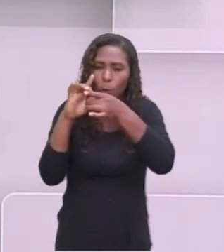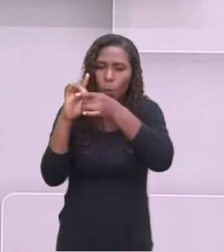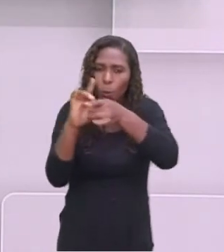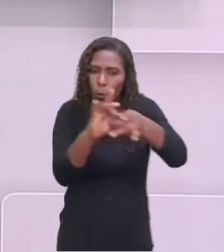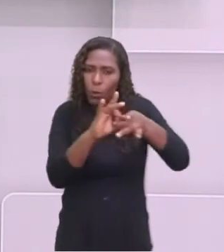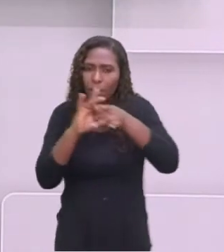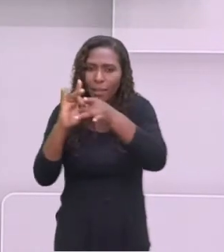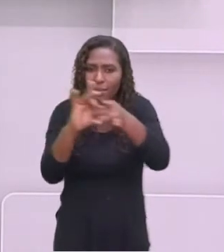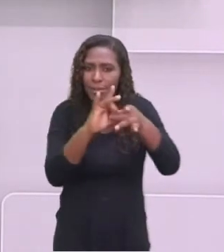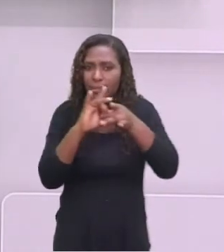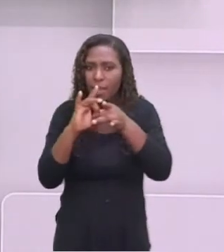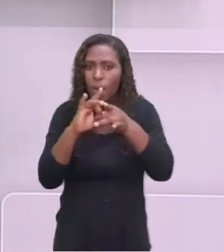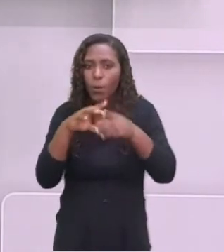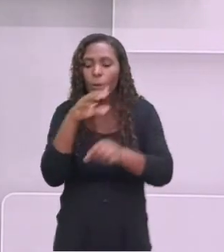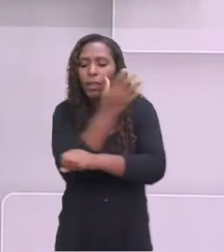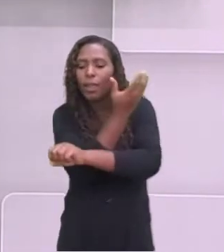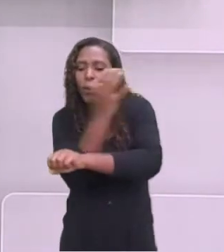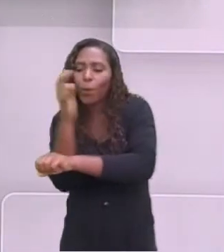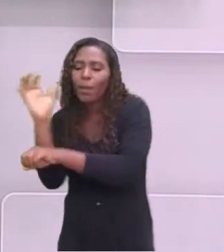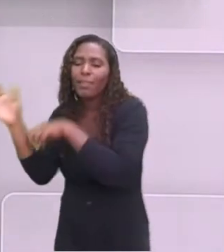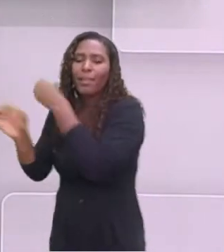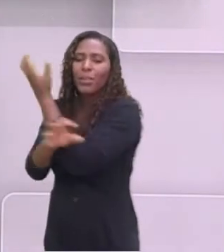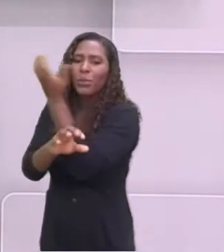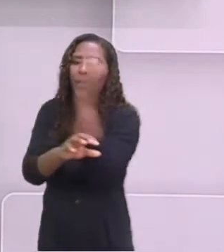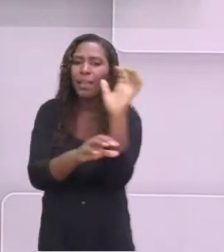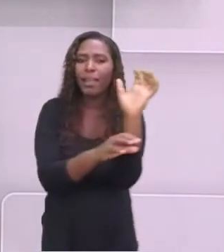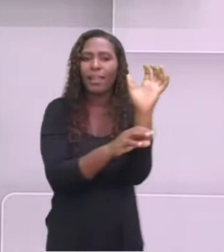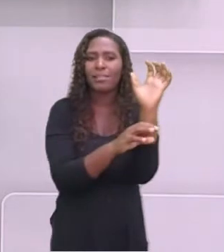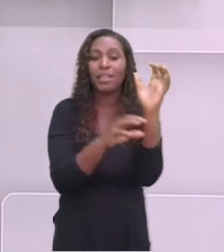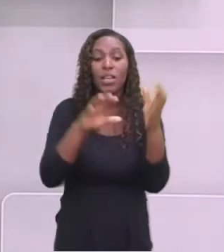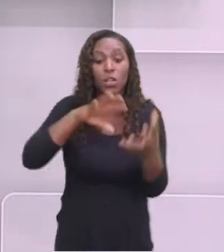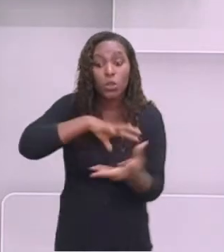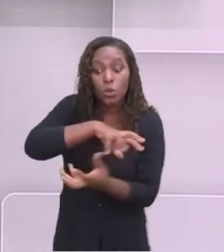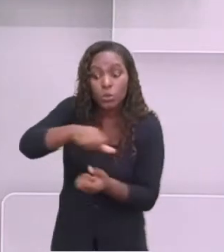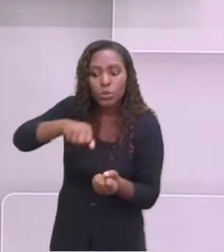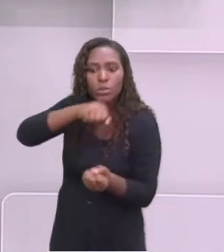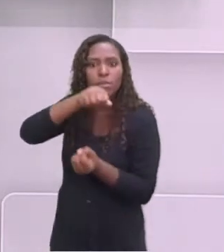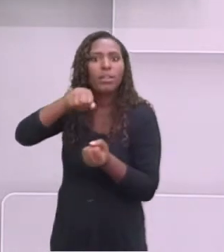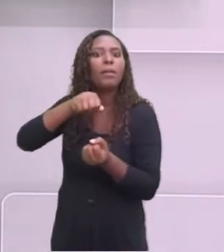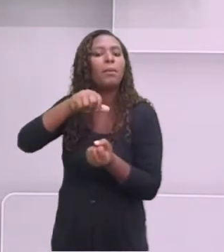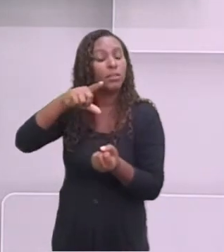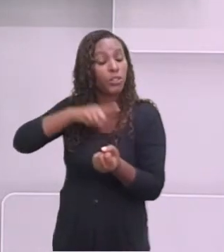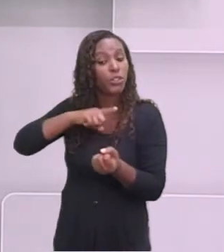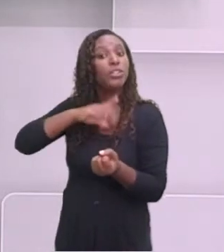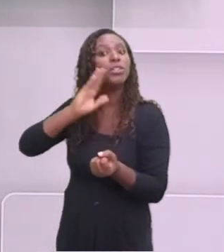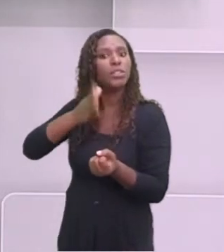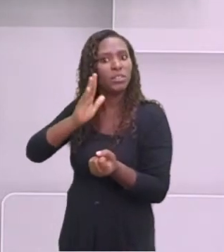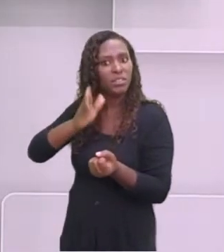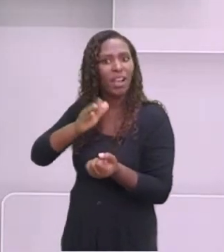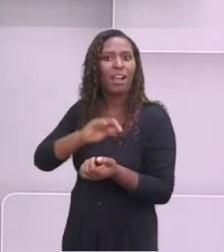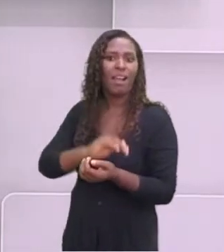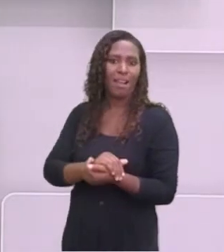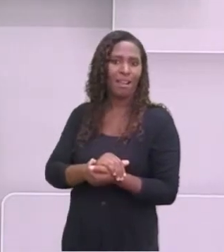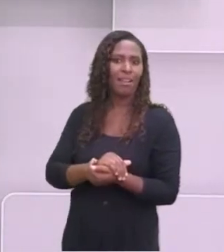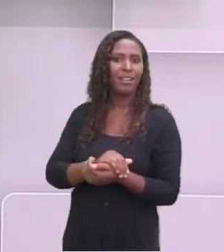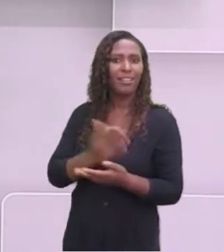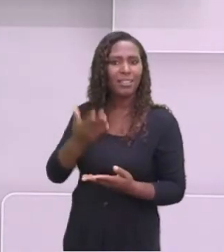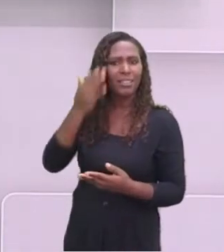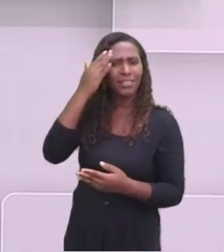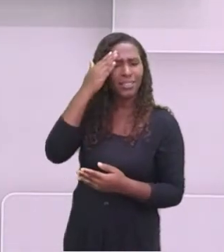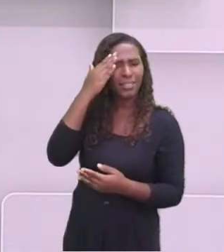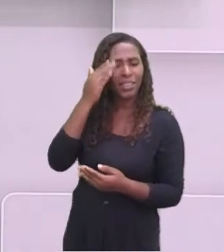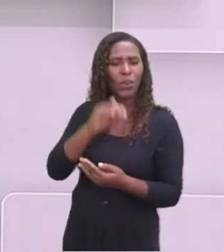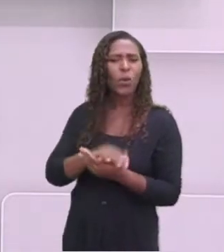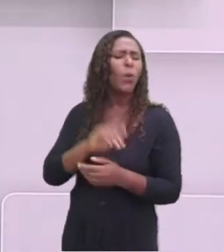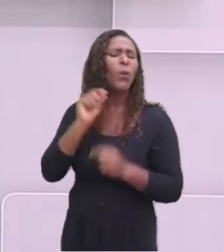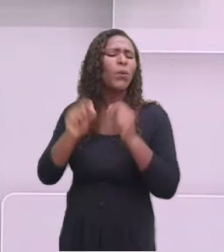antigos. E ainda é comum nas tribos indígenas o pensamento de uma vivência sustentável. O que é uma